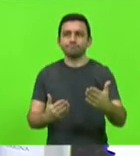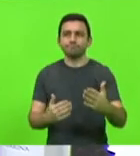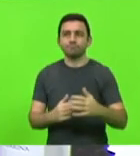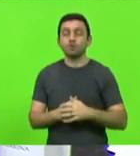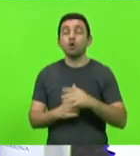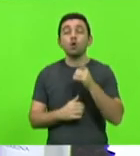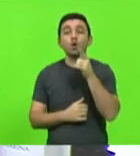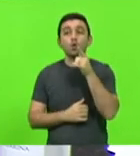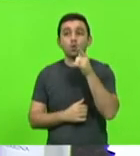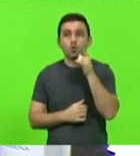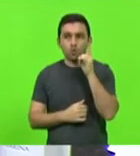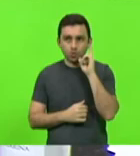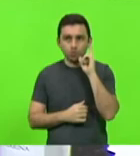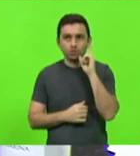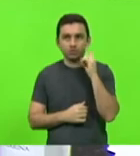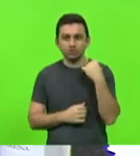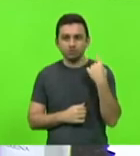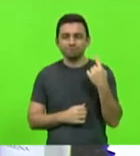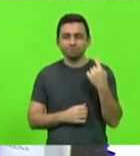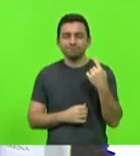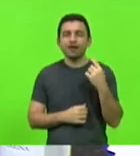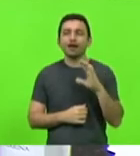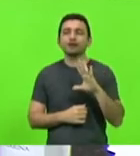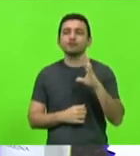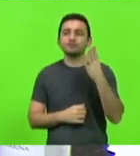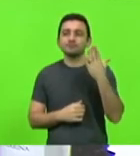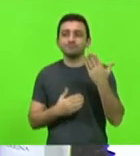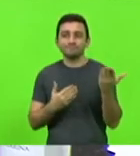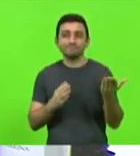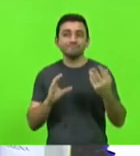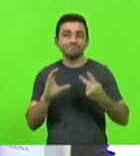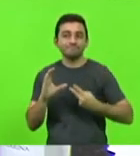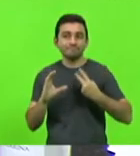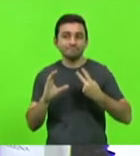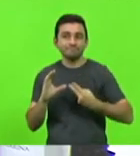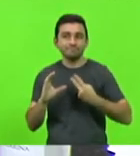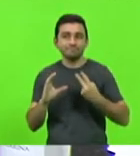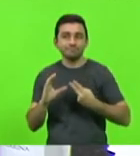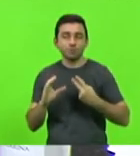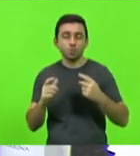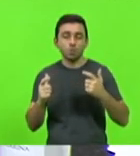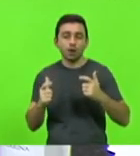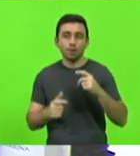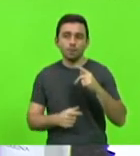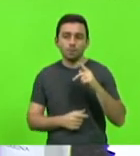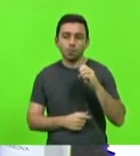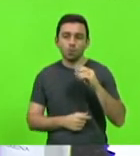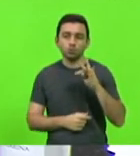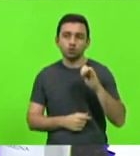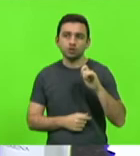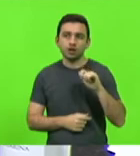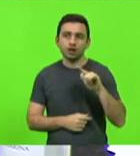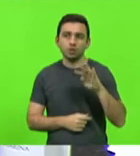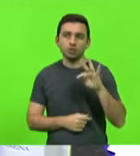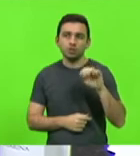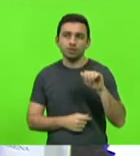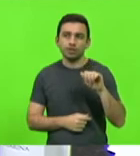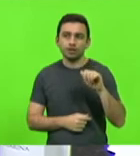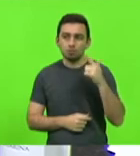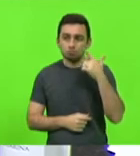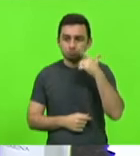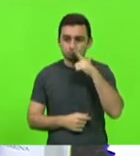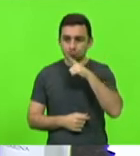Ontem fomos agraciados pela Câmara de Vereadores de Ponte Alta com o título de